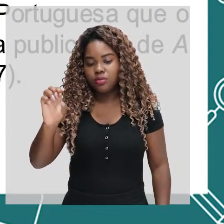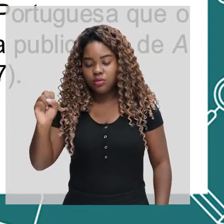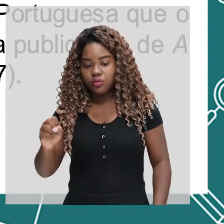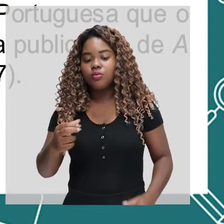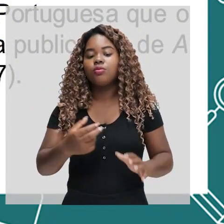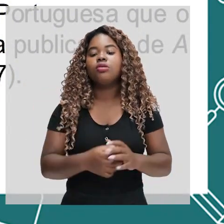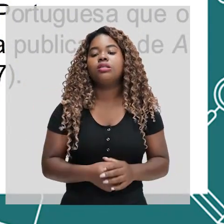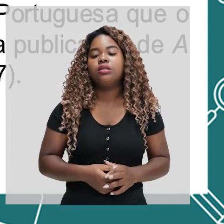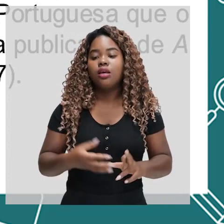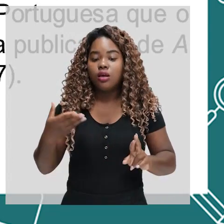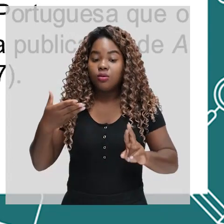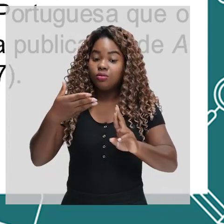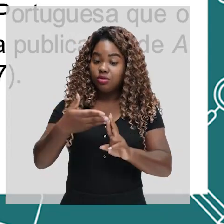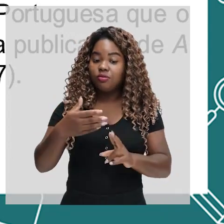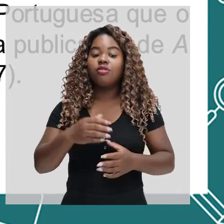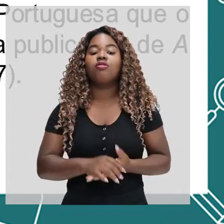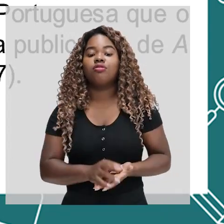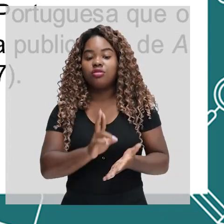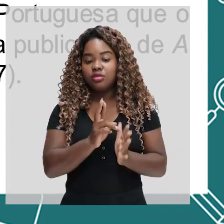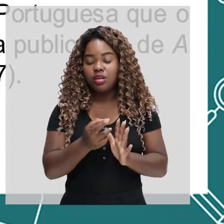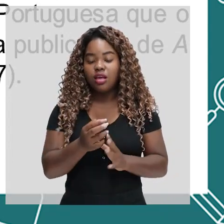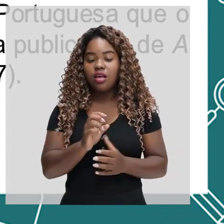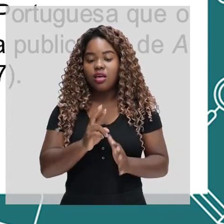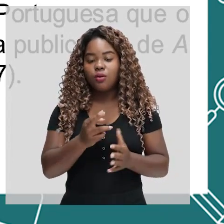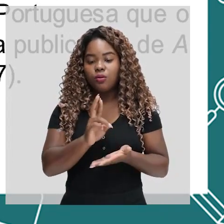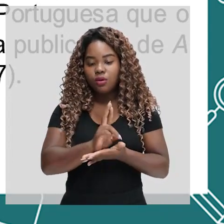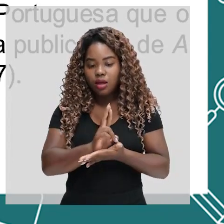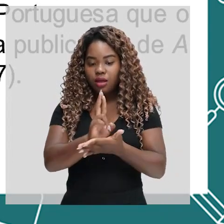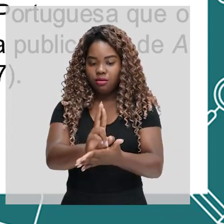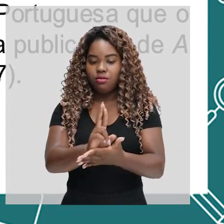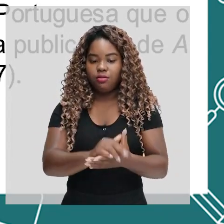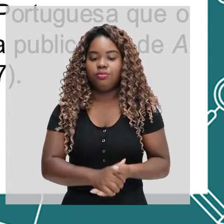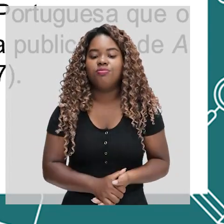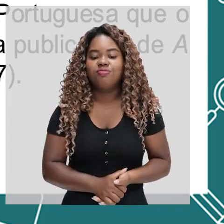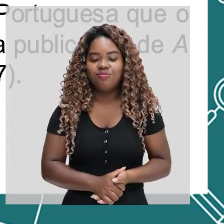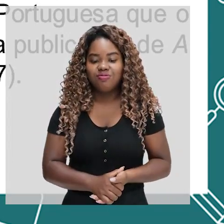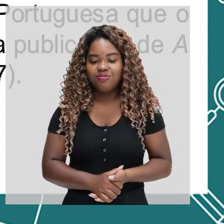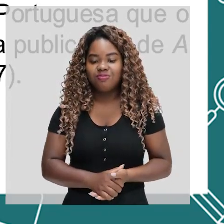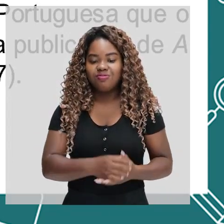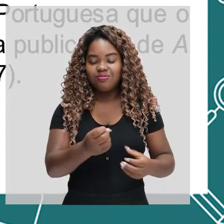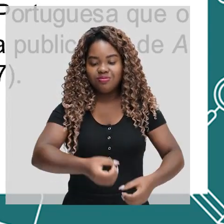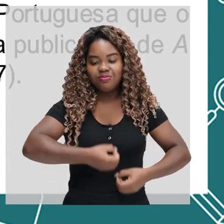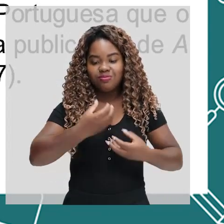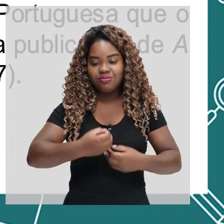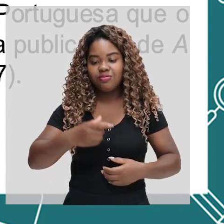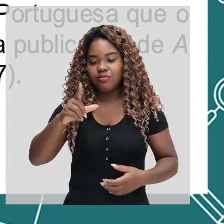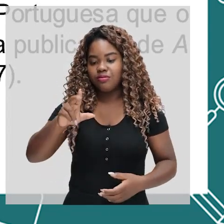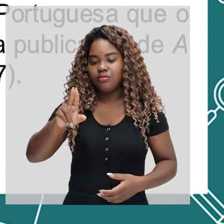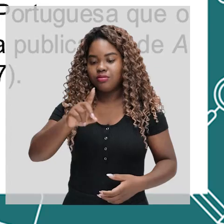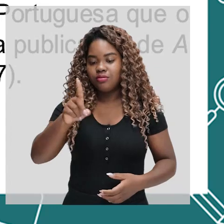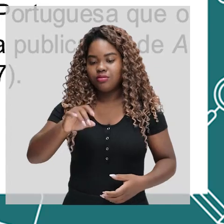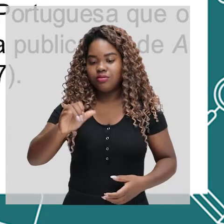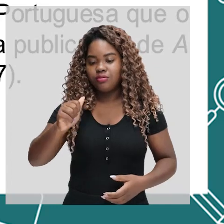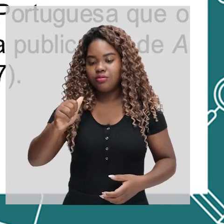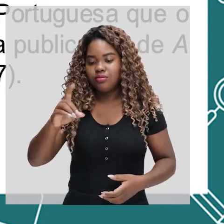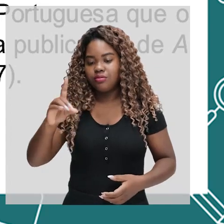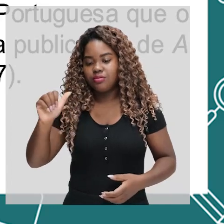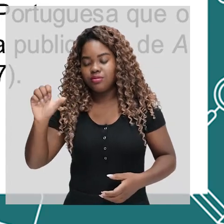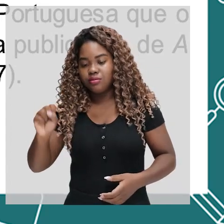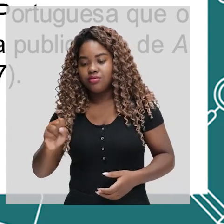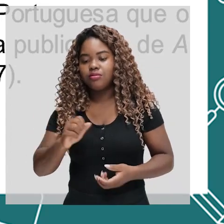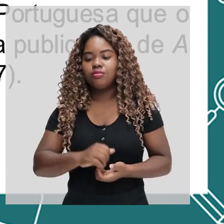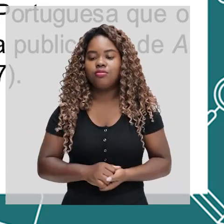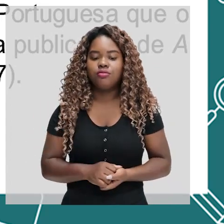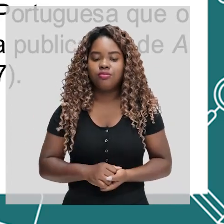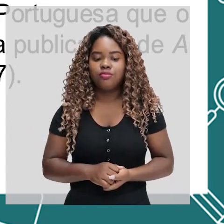é a obra do Almeida garrê Camões escreveu Os Lusíadas uma das grandes obras suas não é uma